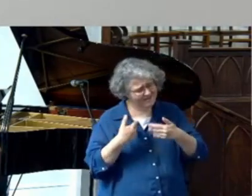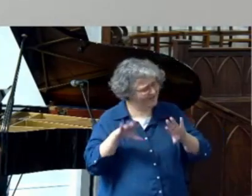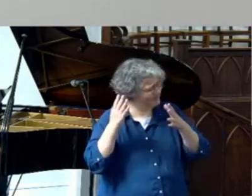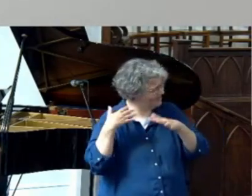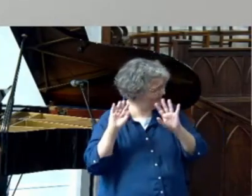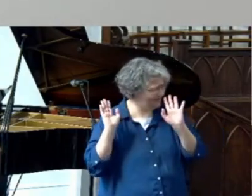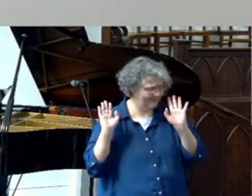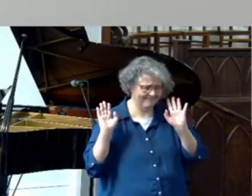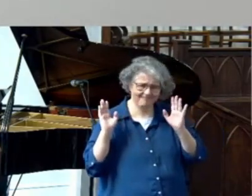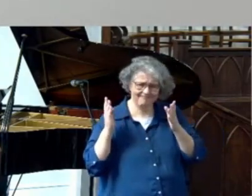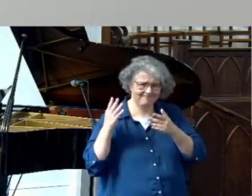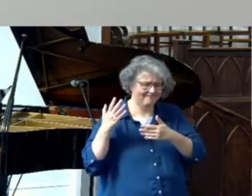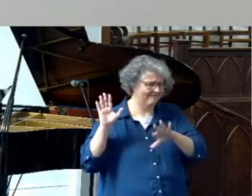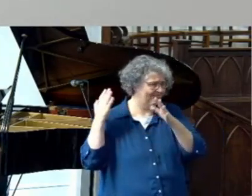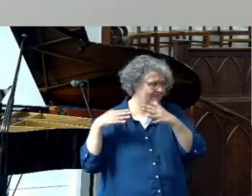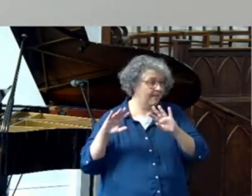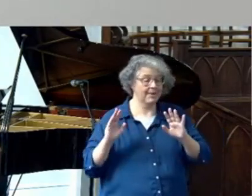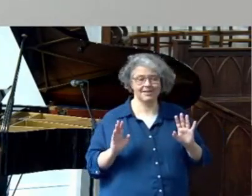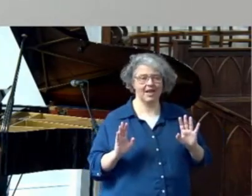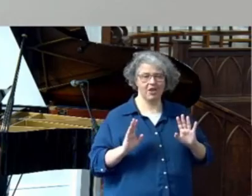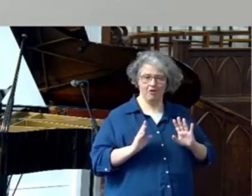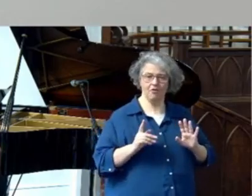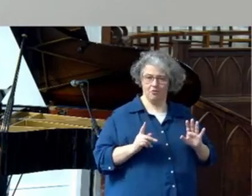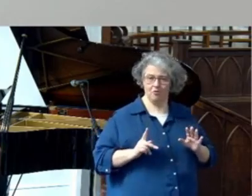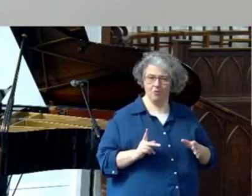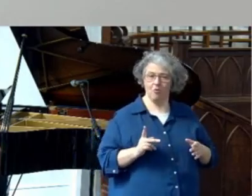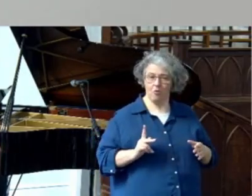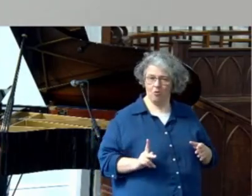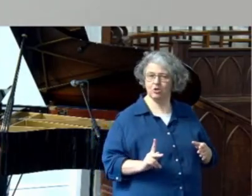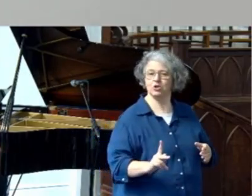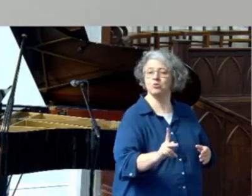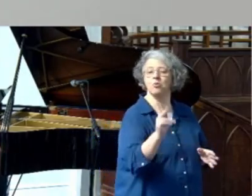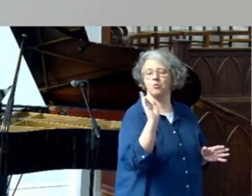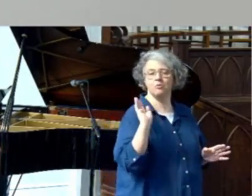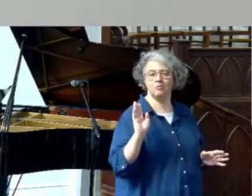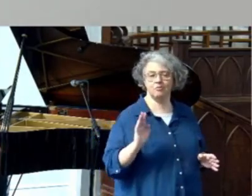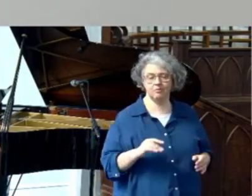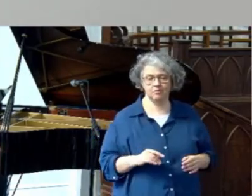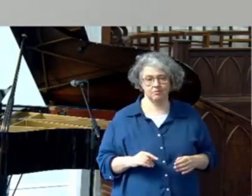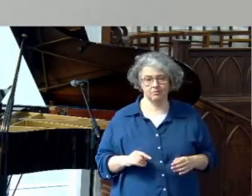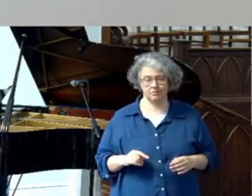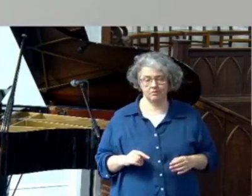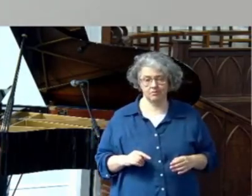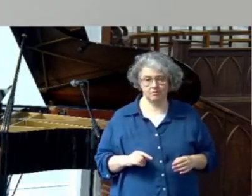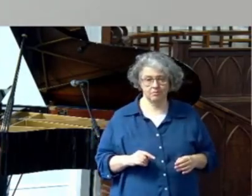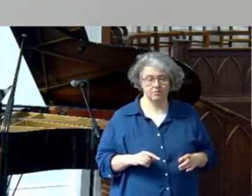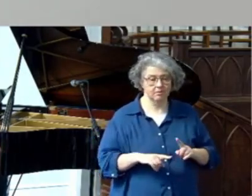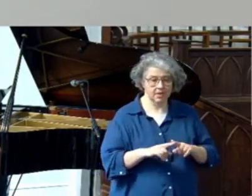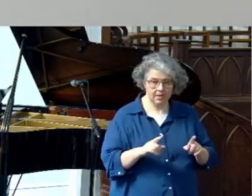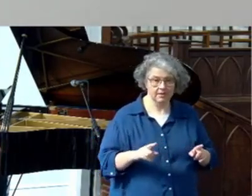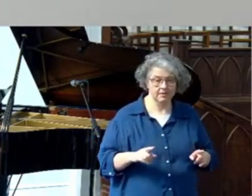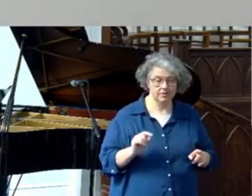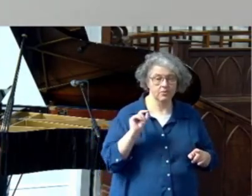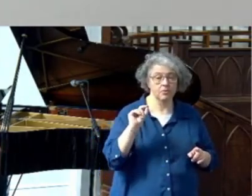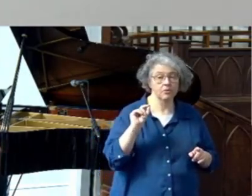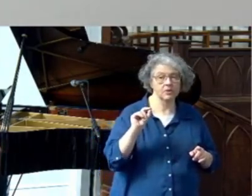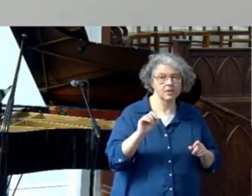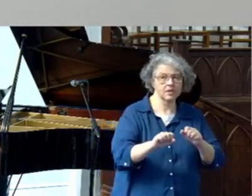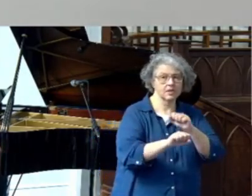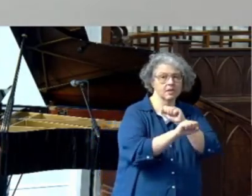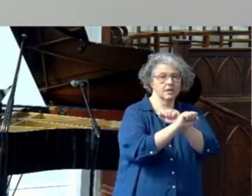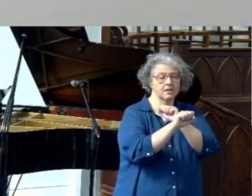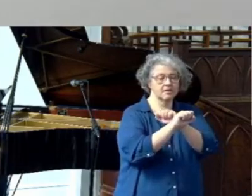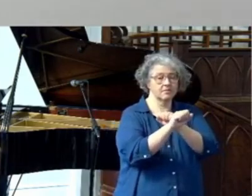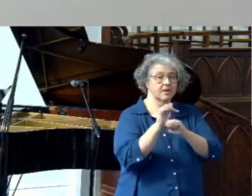que eu tive até agora. Mas à luz de Provérbios 27, o que espera no futuro, o que